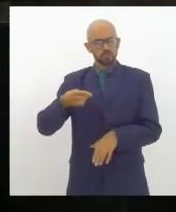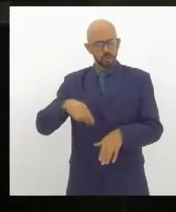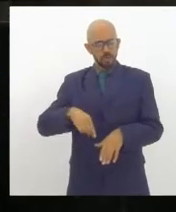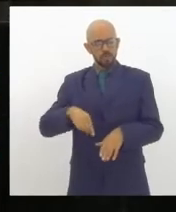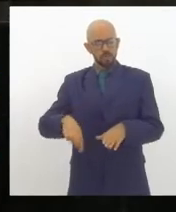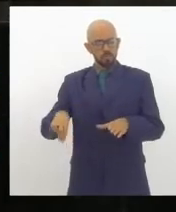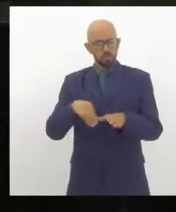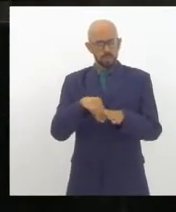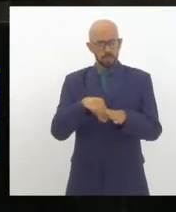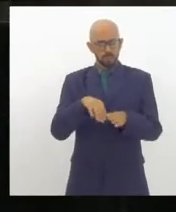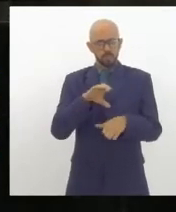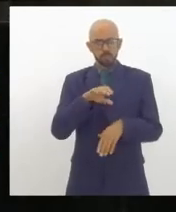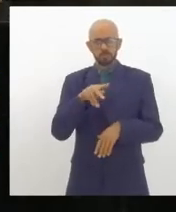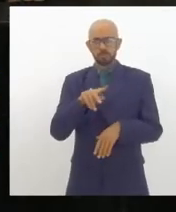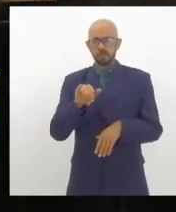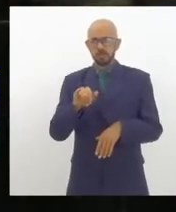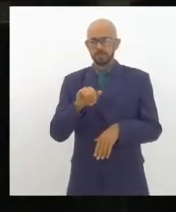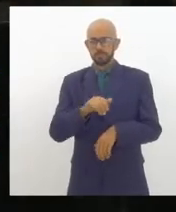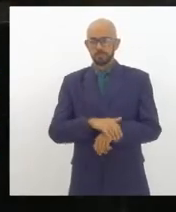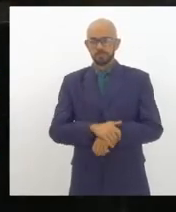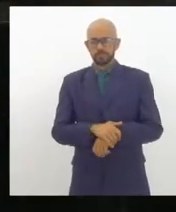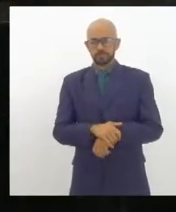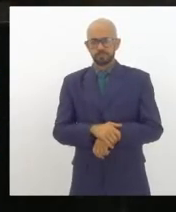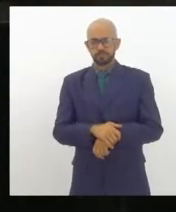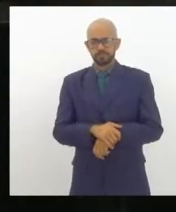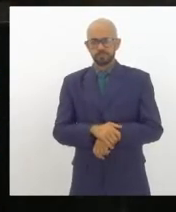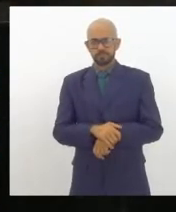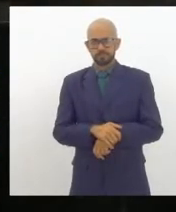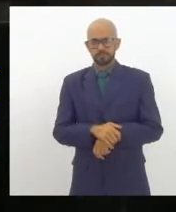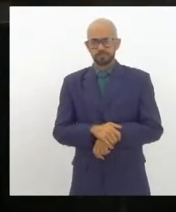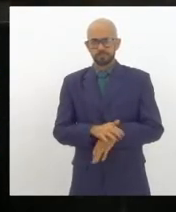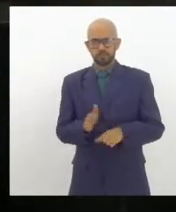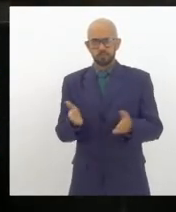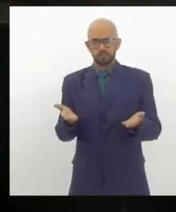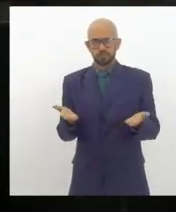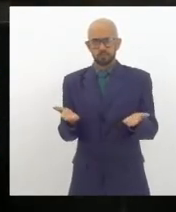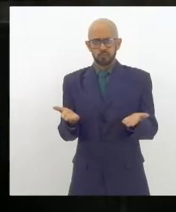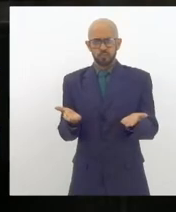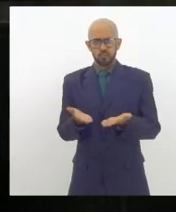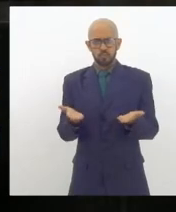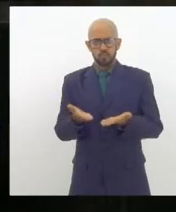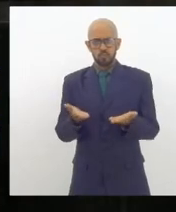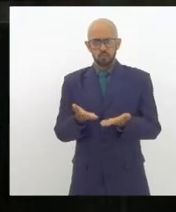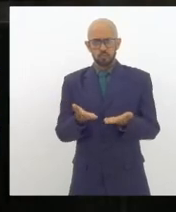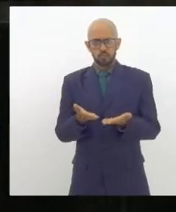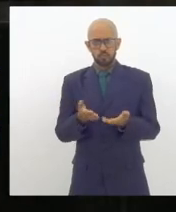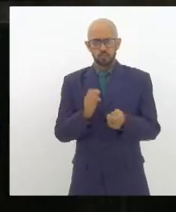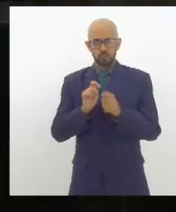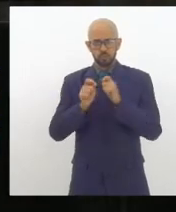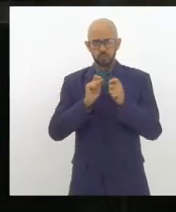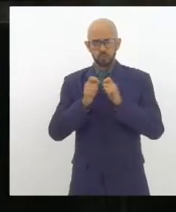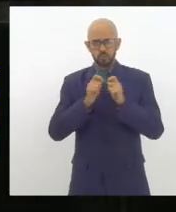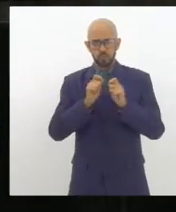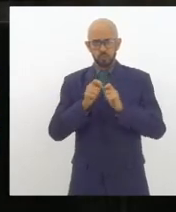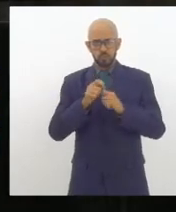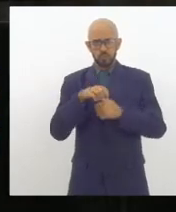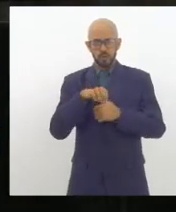CPI. E hoje, o jornalista Edmilson